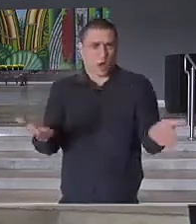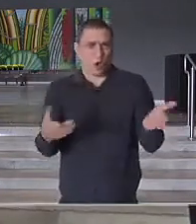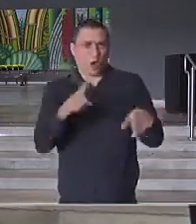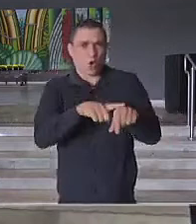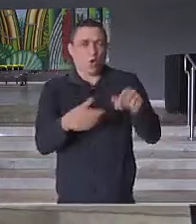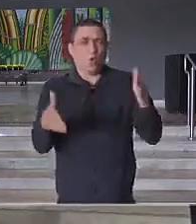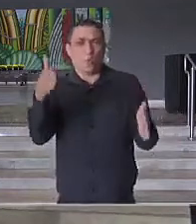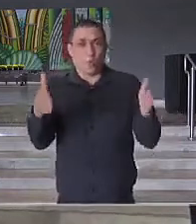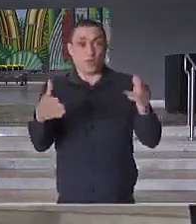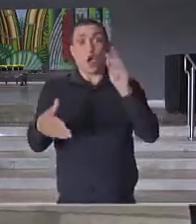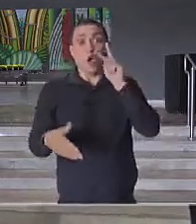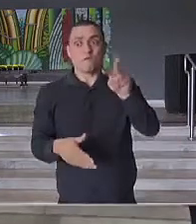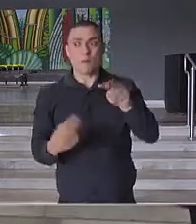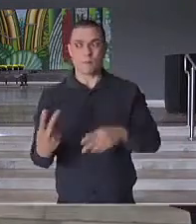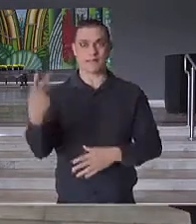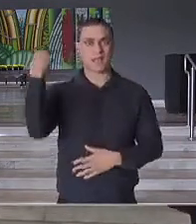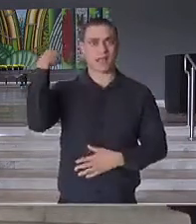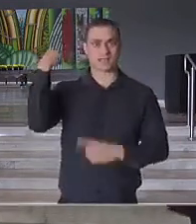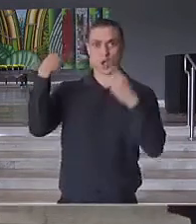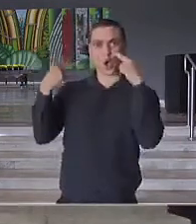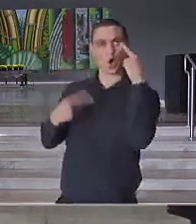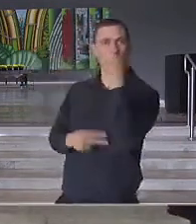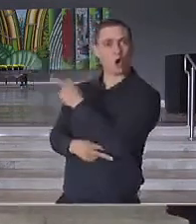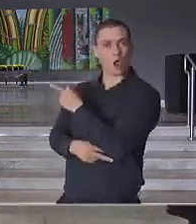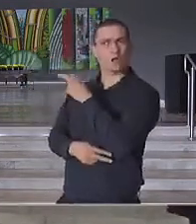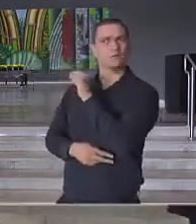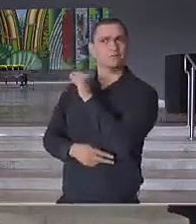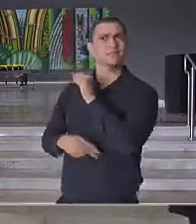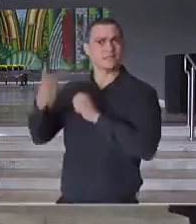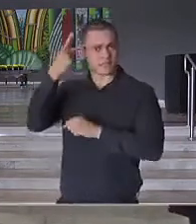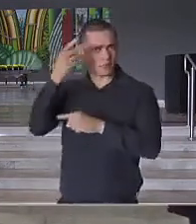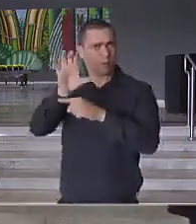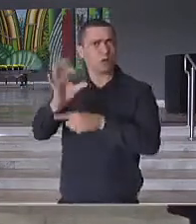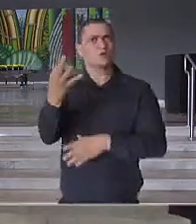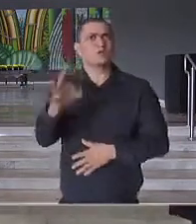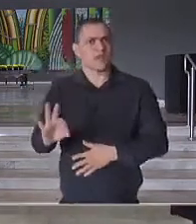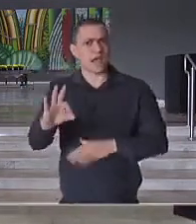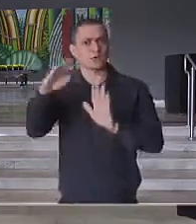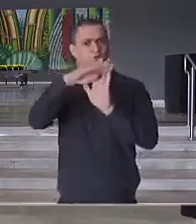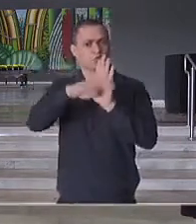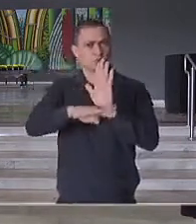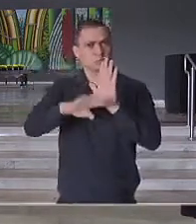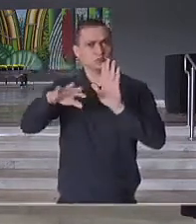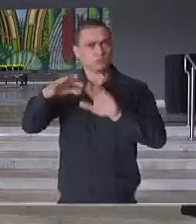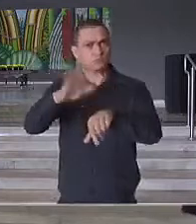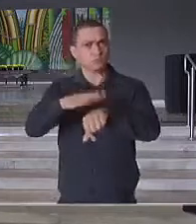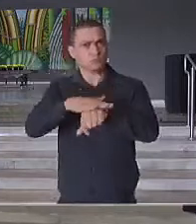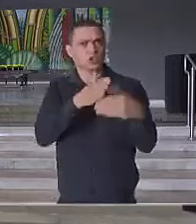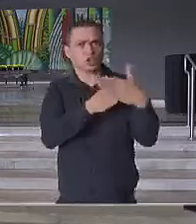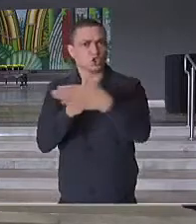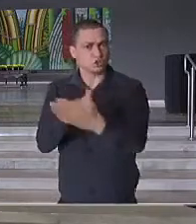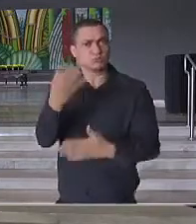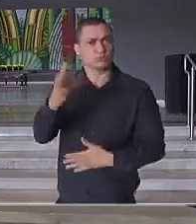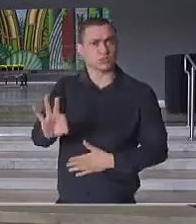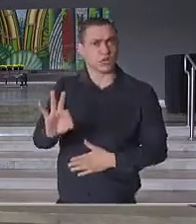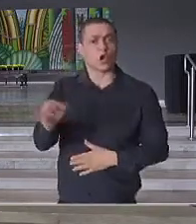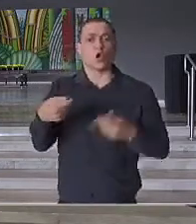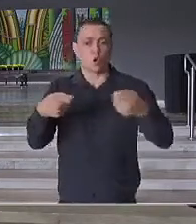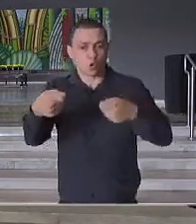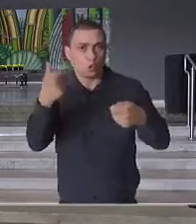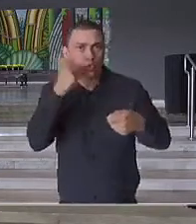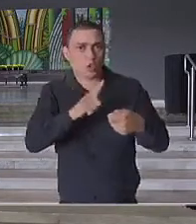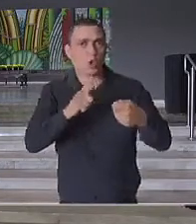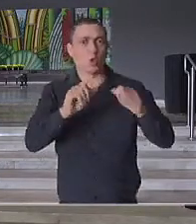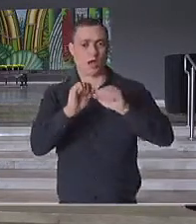onde nós olhamos para trás e observamos que São Paulo acertou nas suas medidas de restrição. Nós controlamos a pandemia